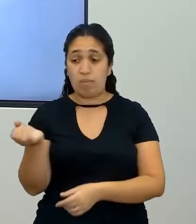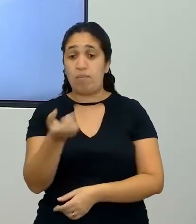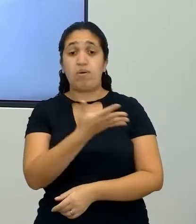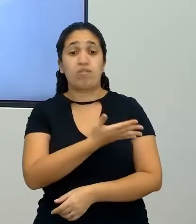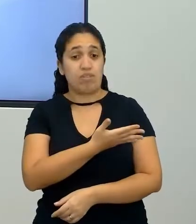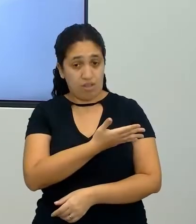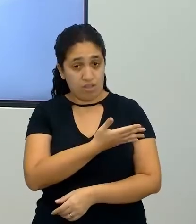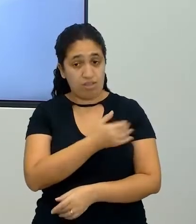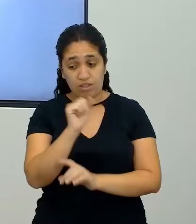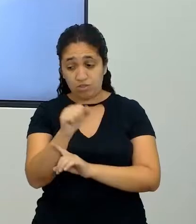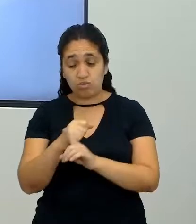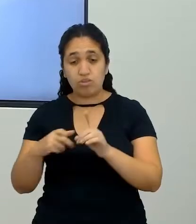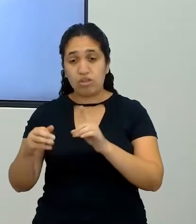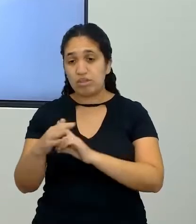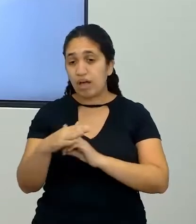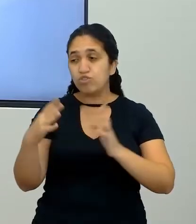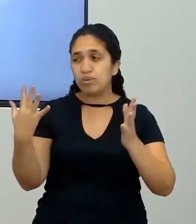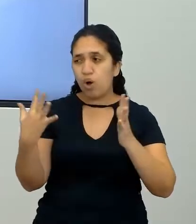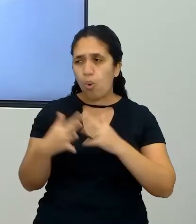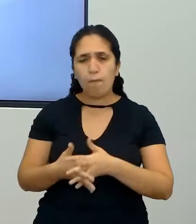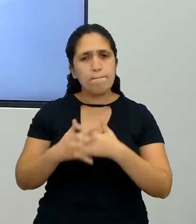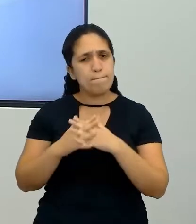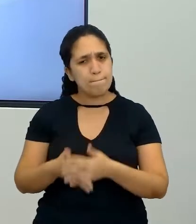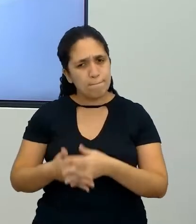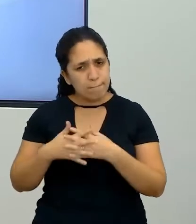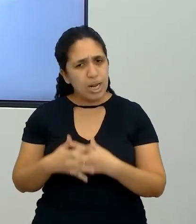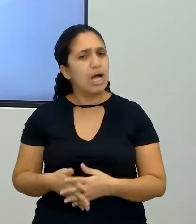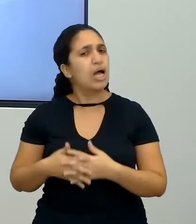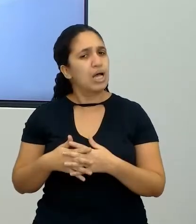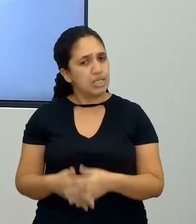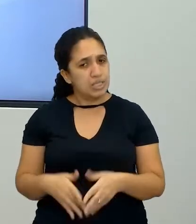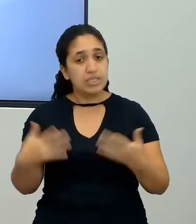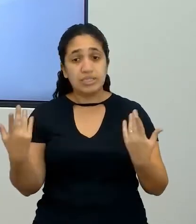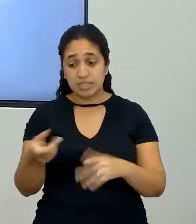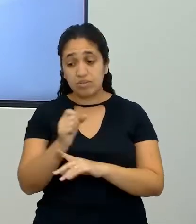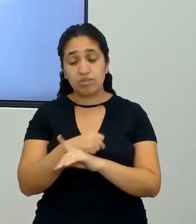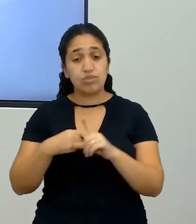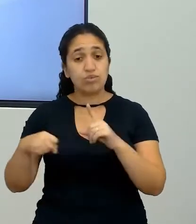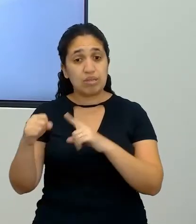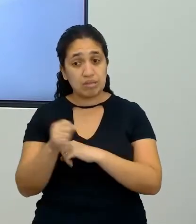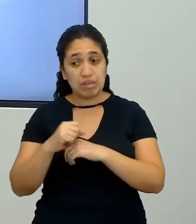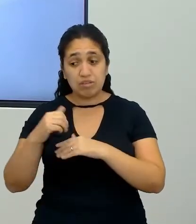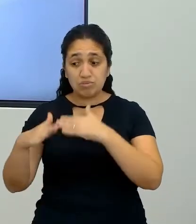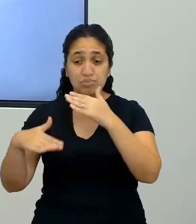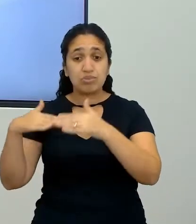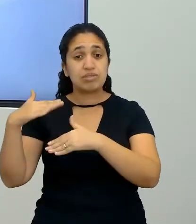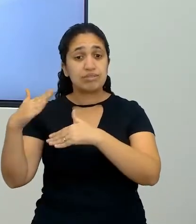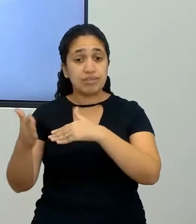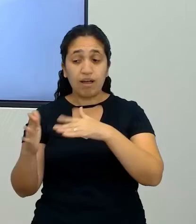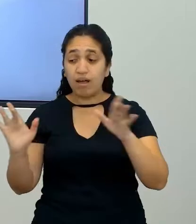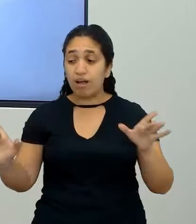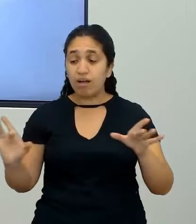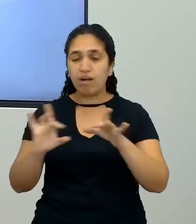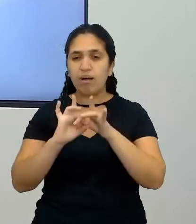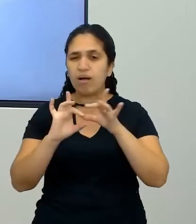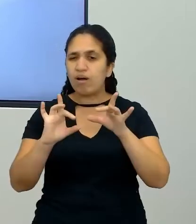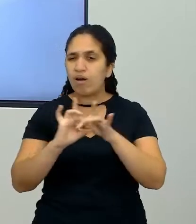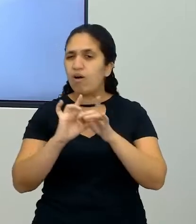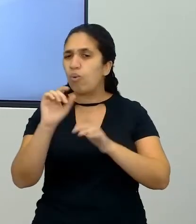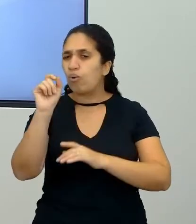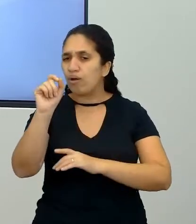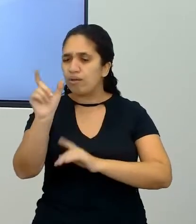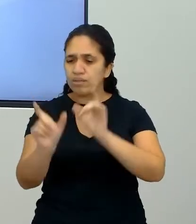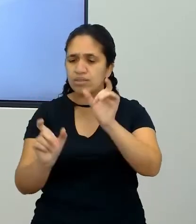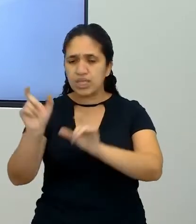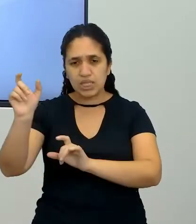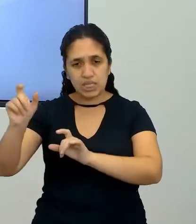são sociedades mais complexas, né? Então essas sociedades modernas, elas têm vínculos que tornam os trabalhadores